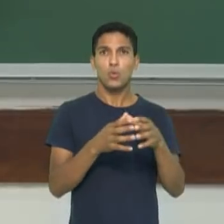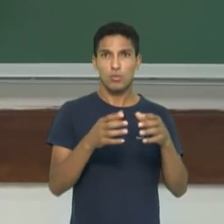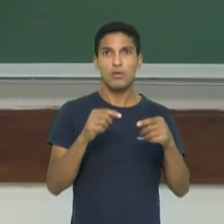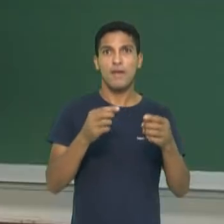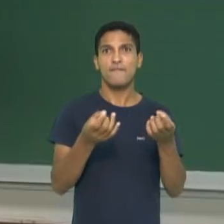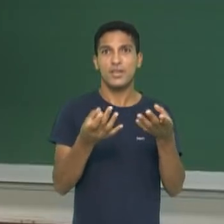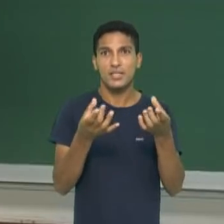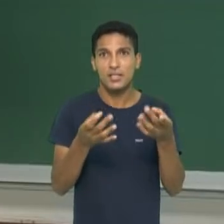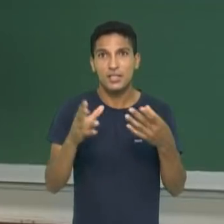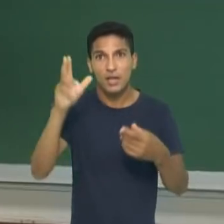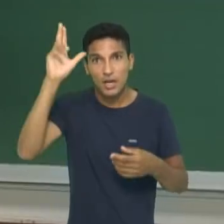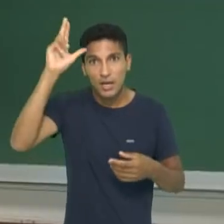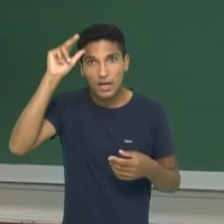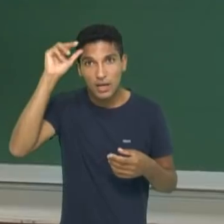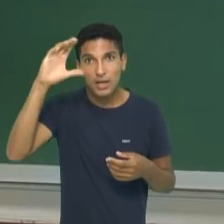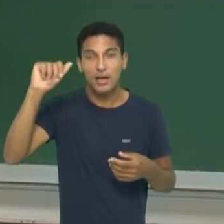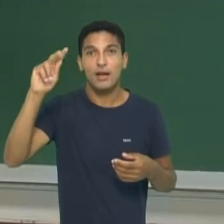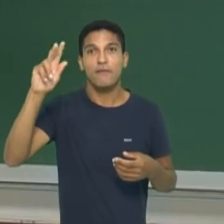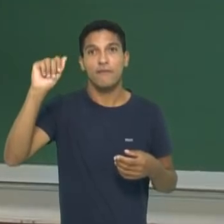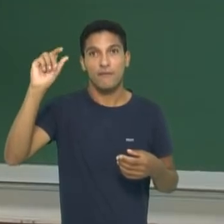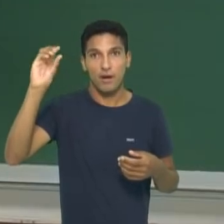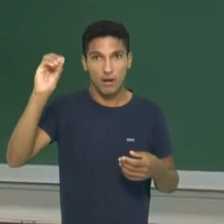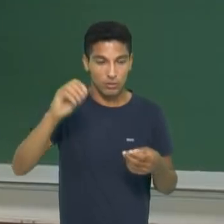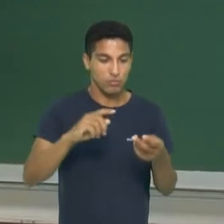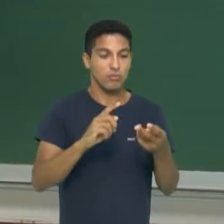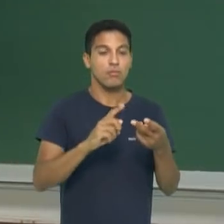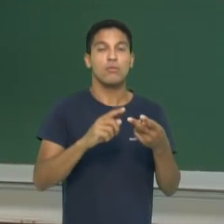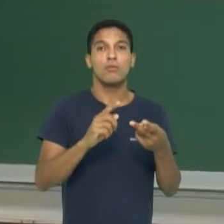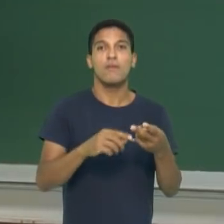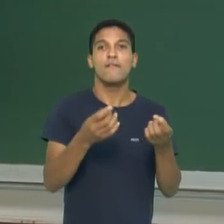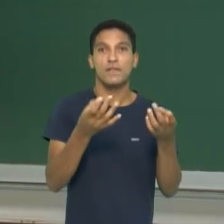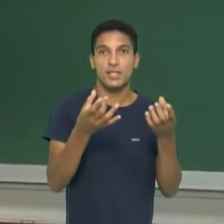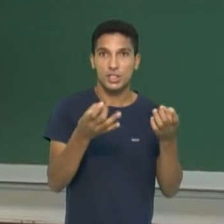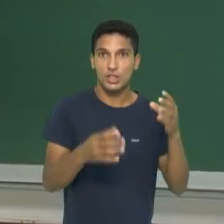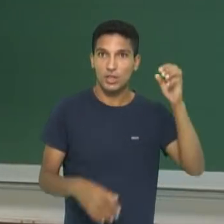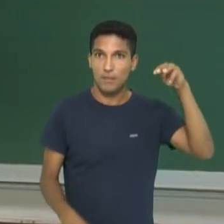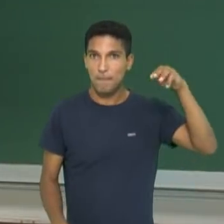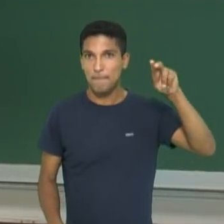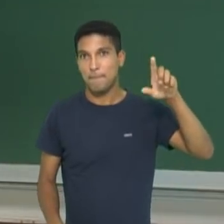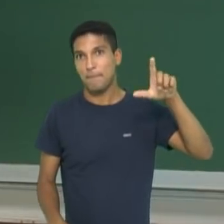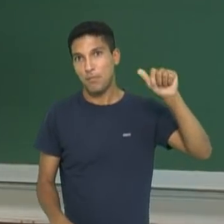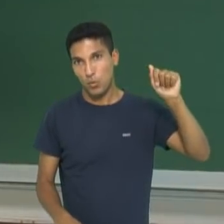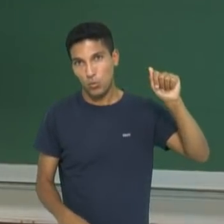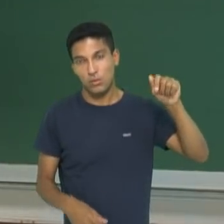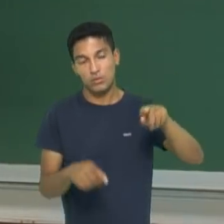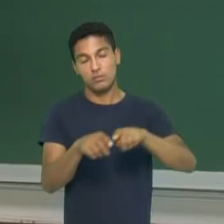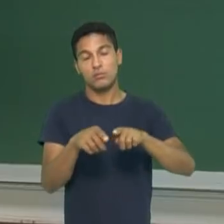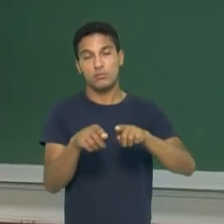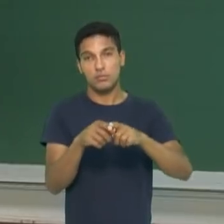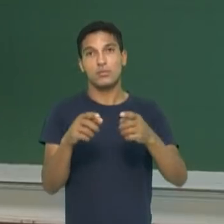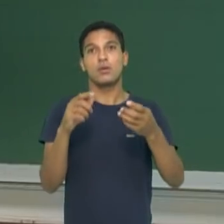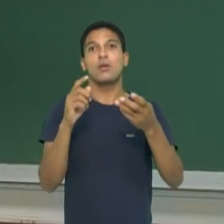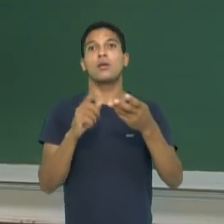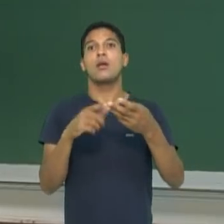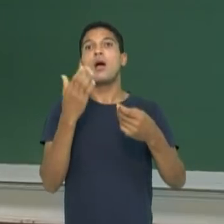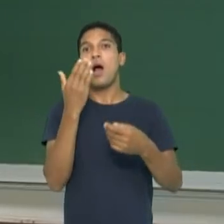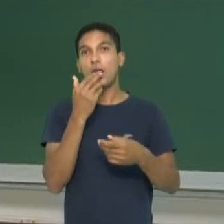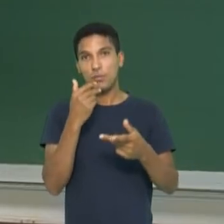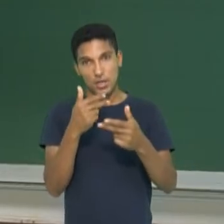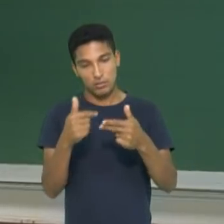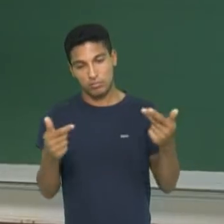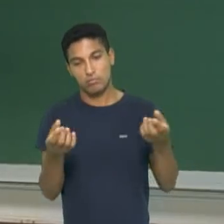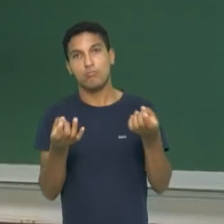gado, alimento, tecidos, né? Olha lá, comercializavam de tudo um pouco, inclusive